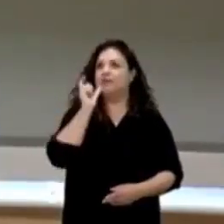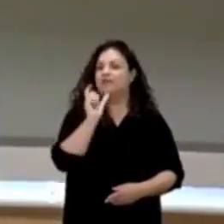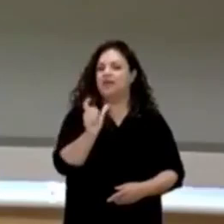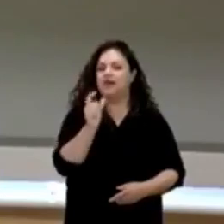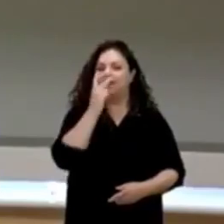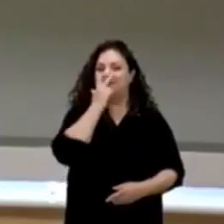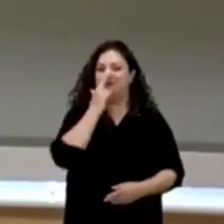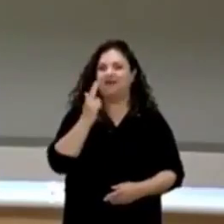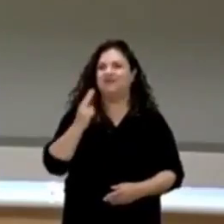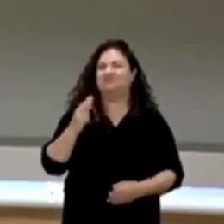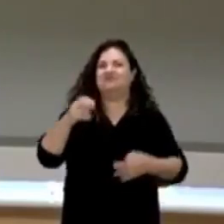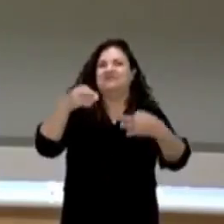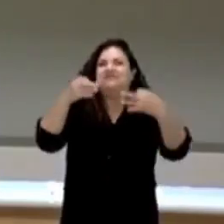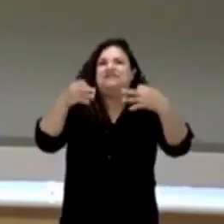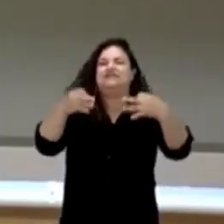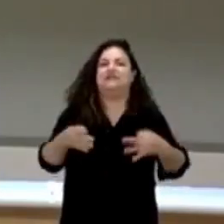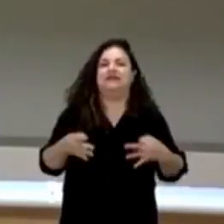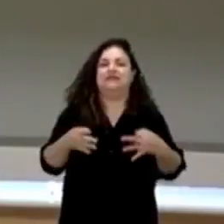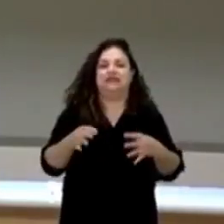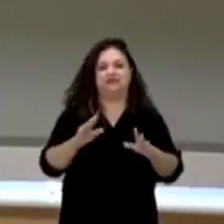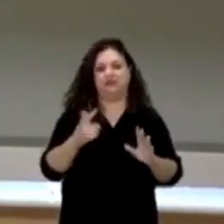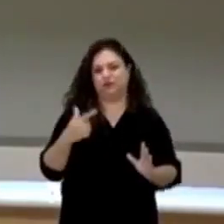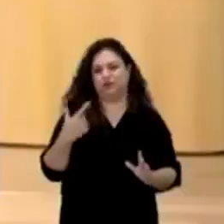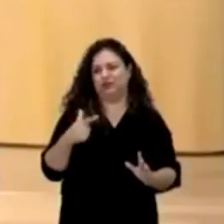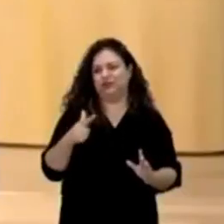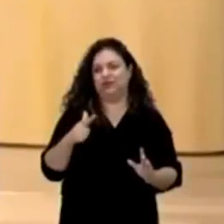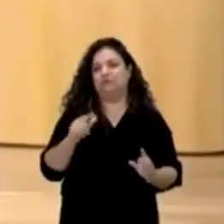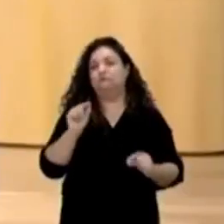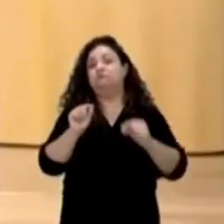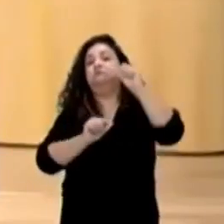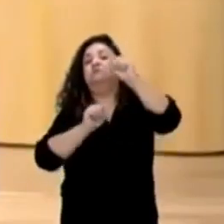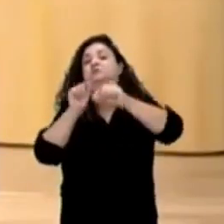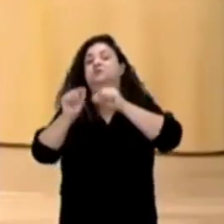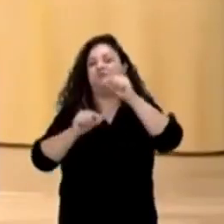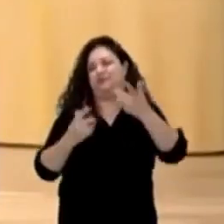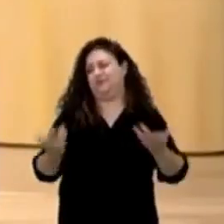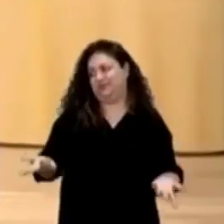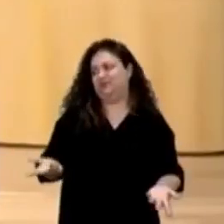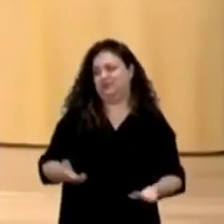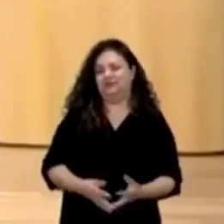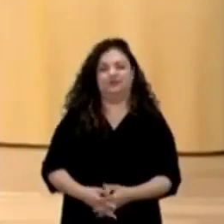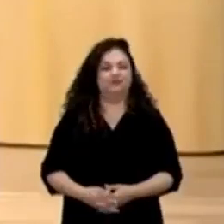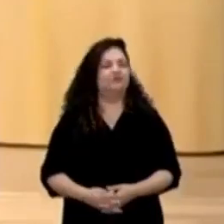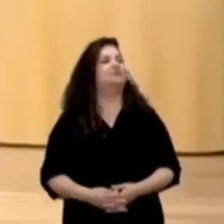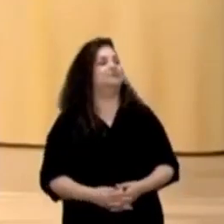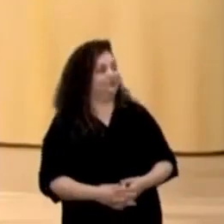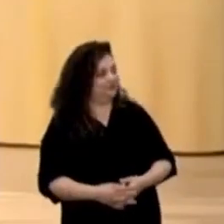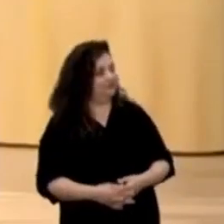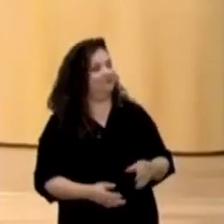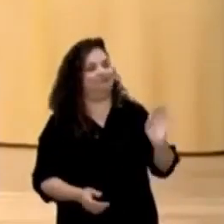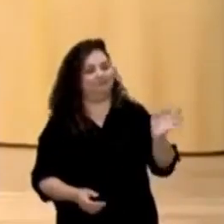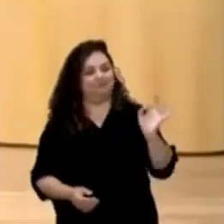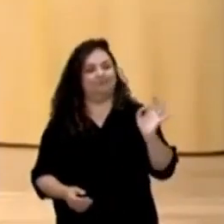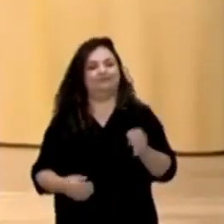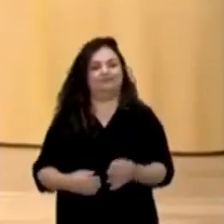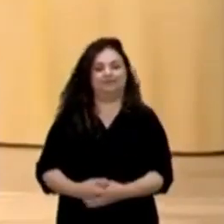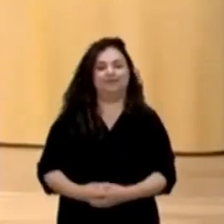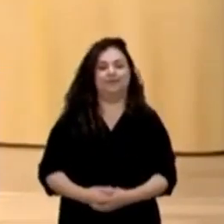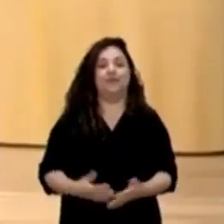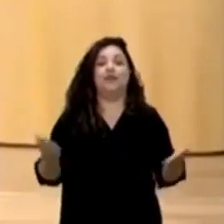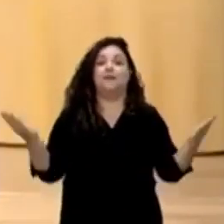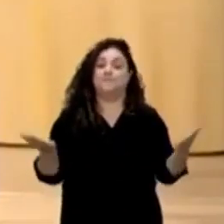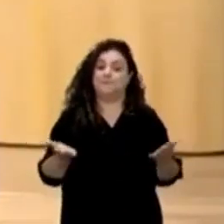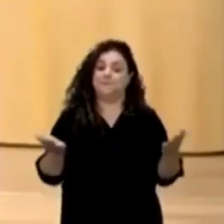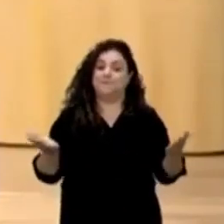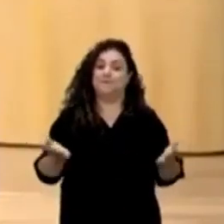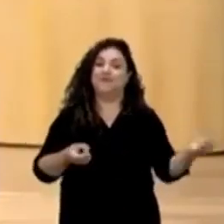esse ano, é incerteza. Tipo, incerteza. Sim. É, e vamos lá então, mas voltando